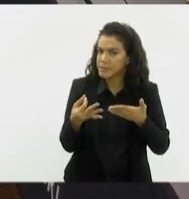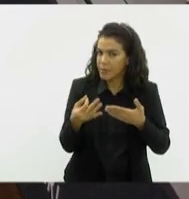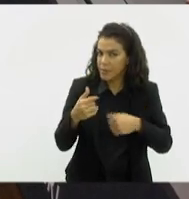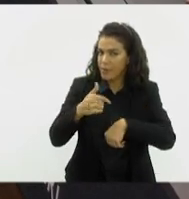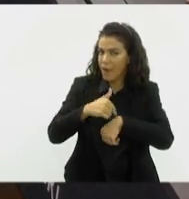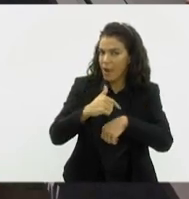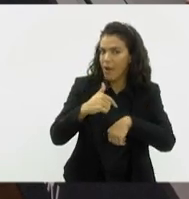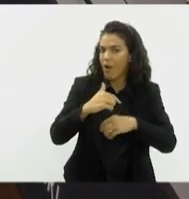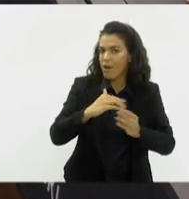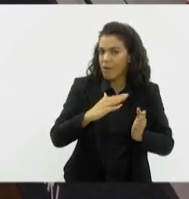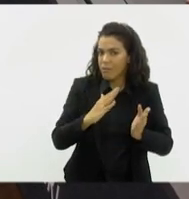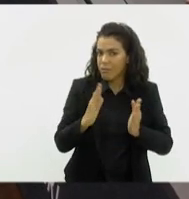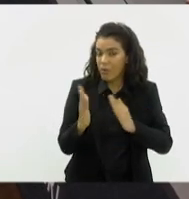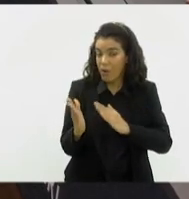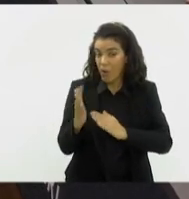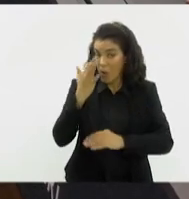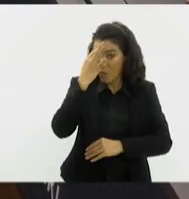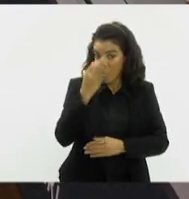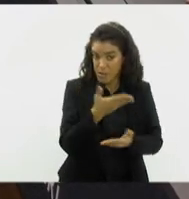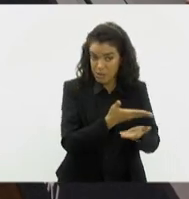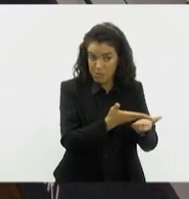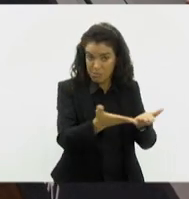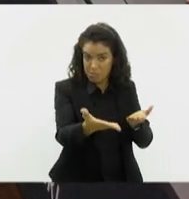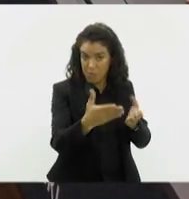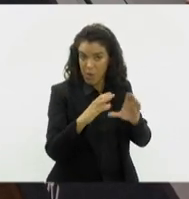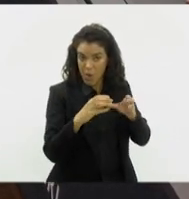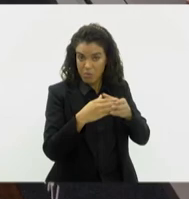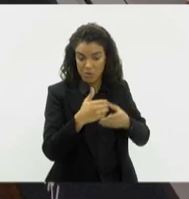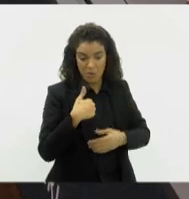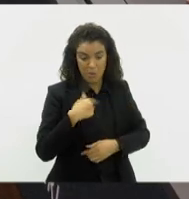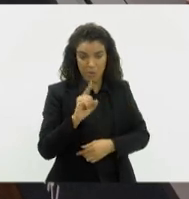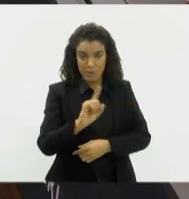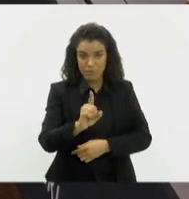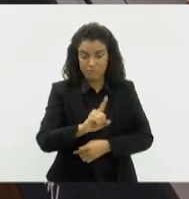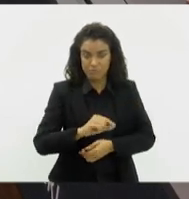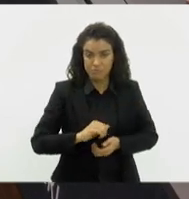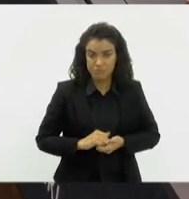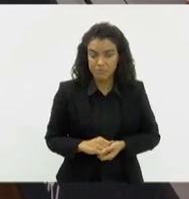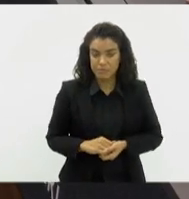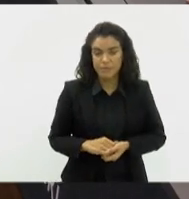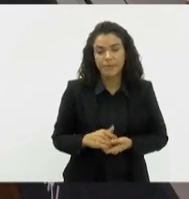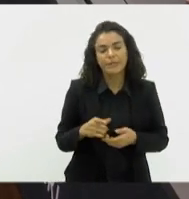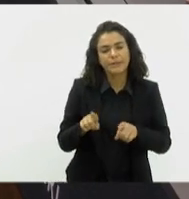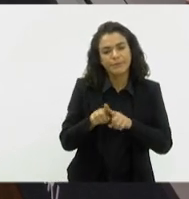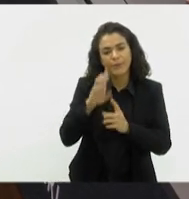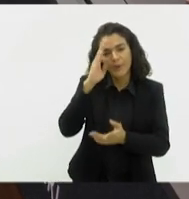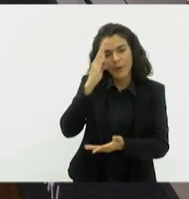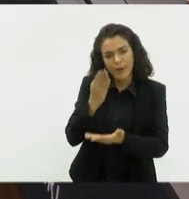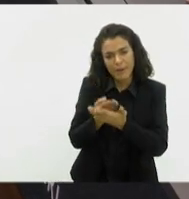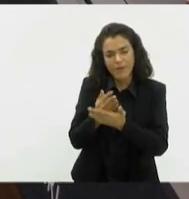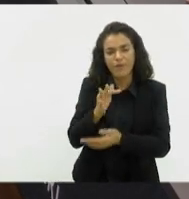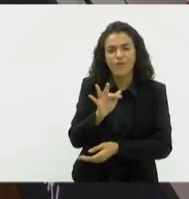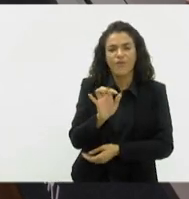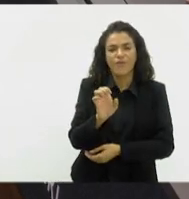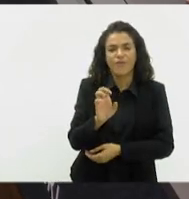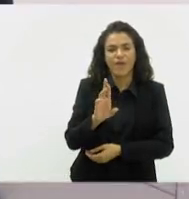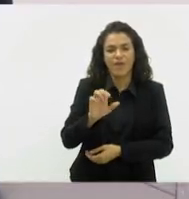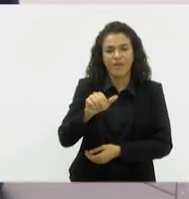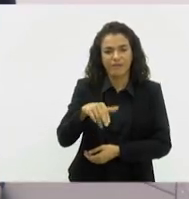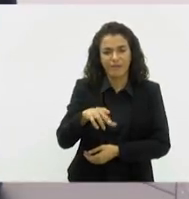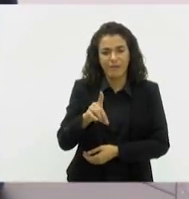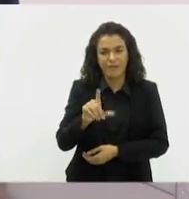adiantar da hora. A senhora devia pedir compreensão para os membros do comitê. Não é para mim, não, deputada Dani. Também, que acredito que ela deva estar um